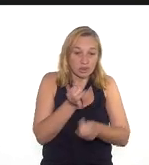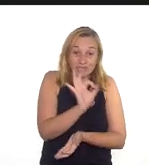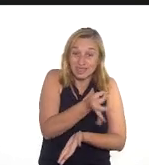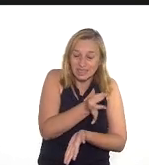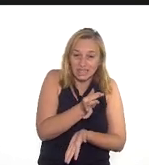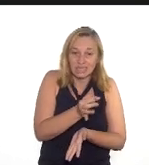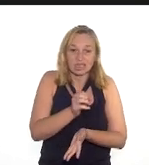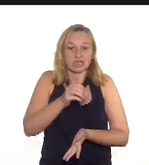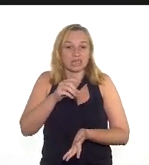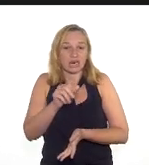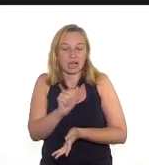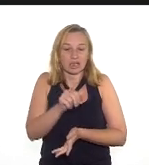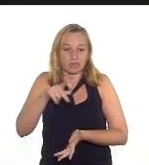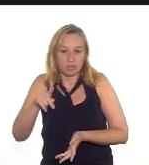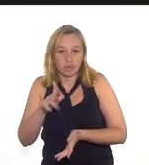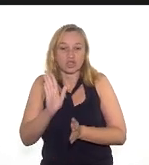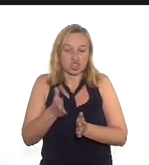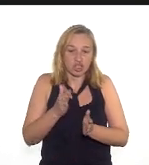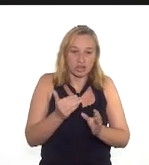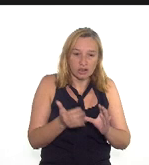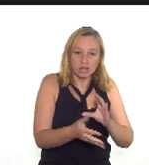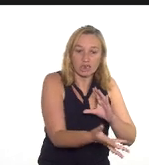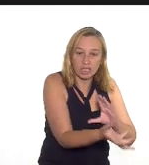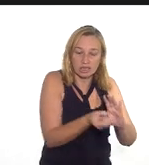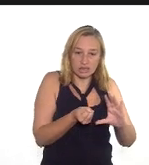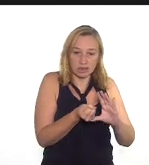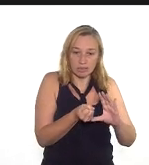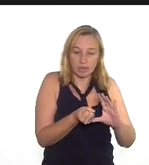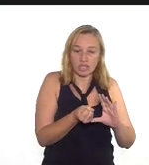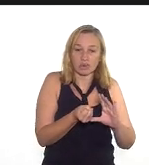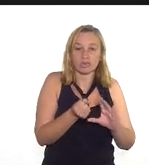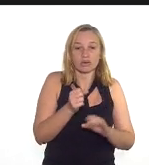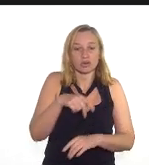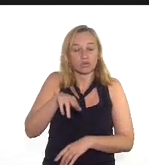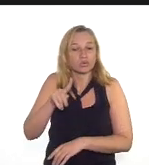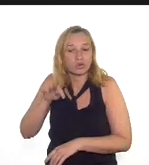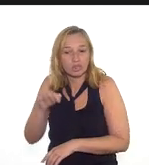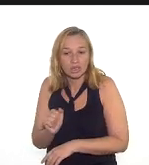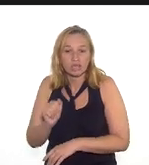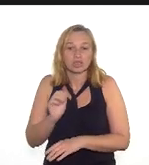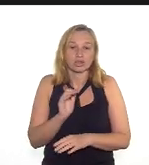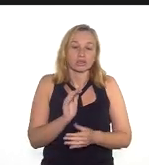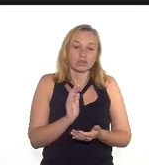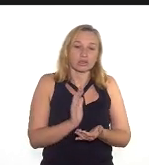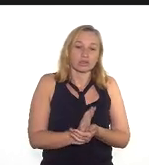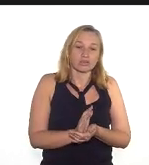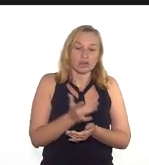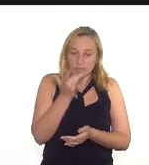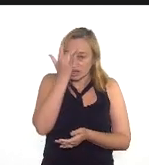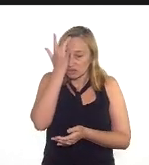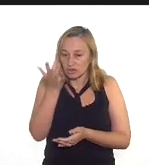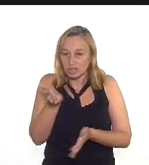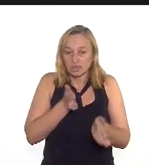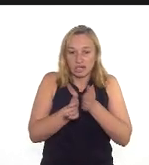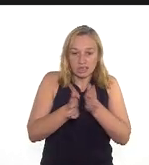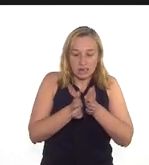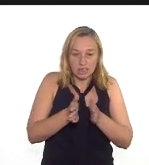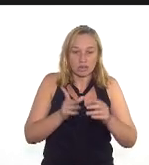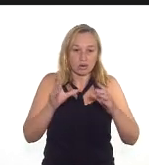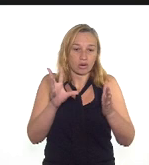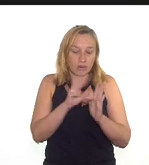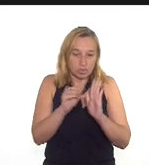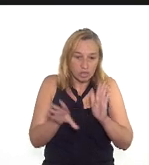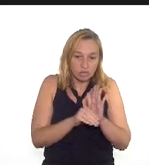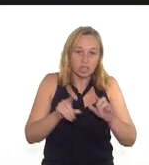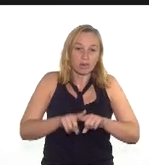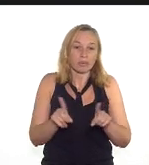se a ANP já foi oficiada com essa minuta. Porém, como nós já enviamos no âmbito da CPI, já fica mais fácil ter acesso ao conteúdo. Mas,